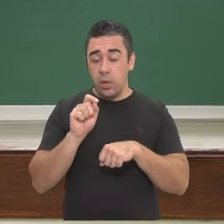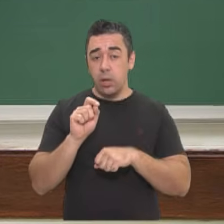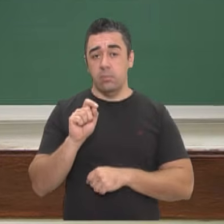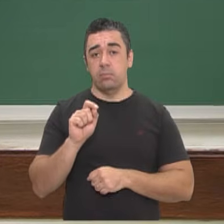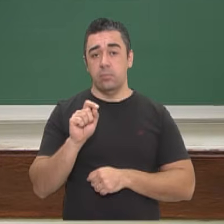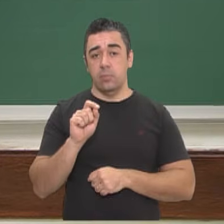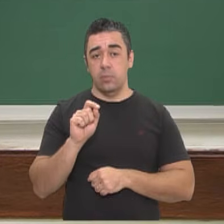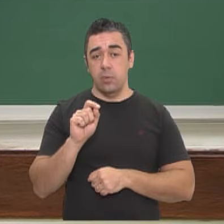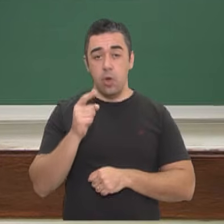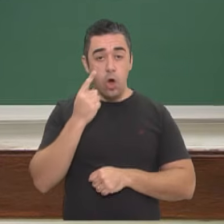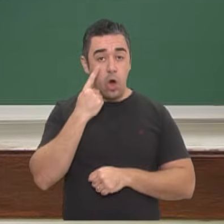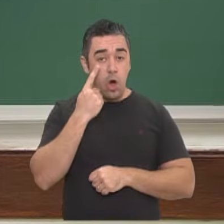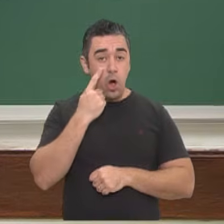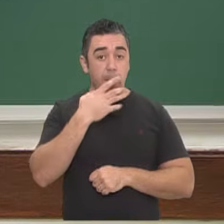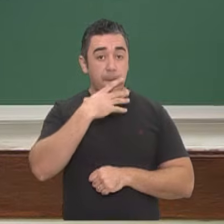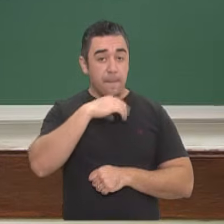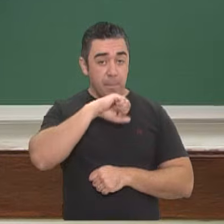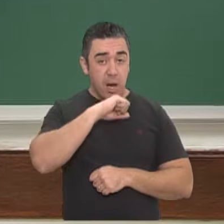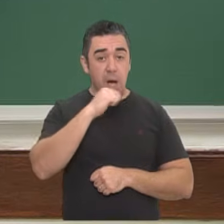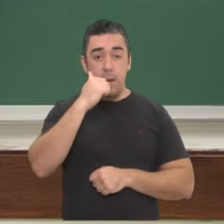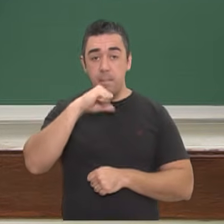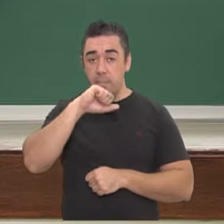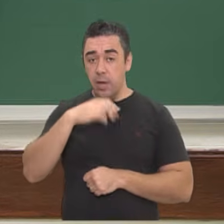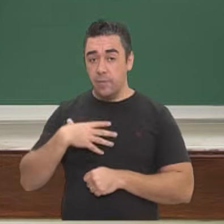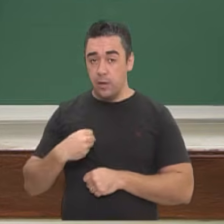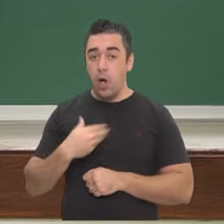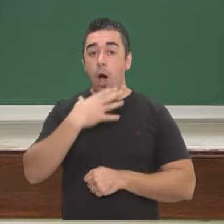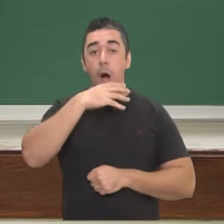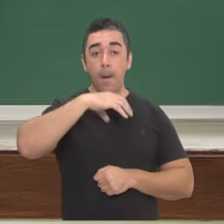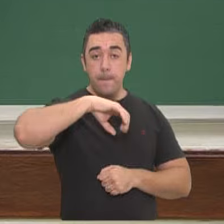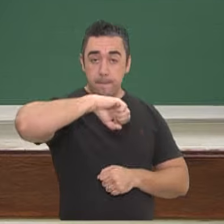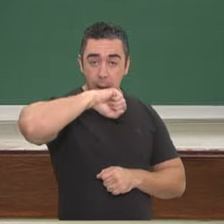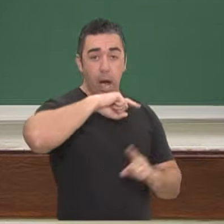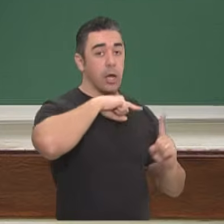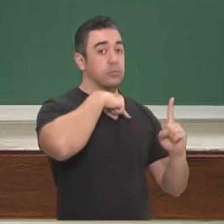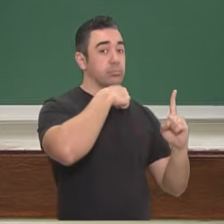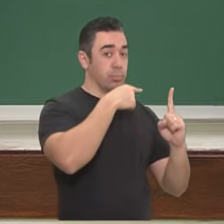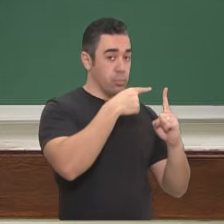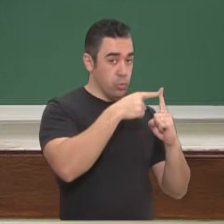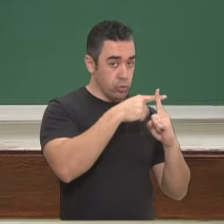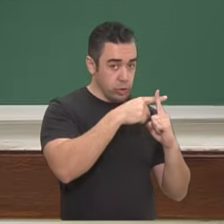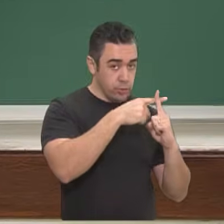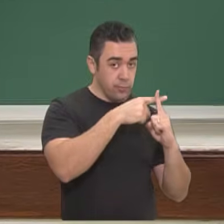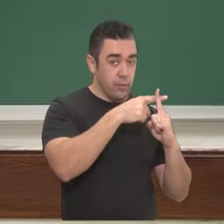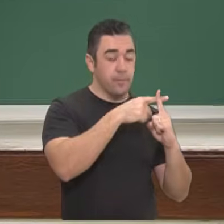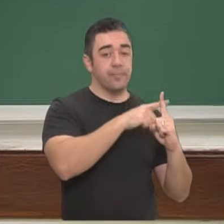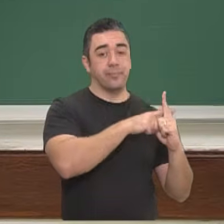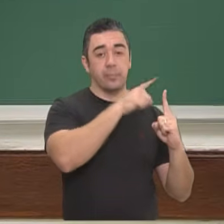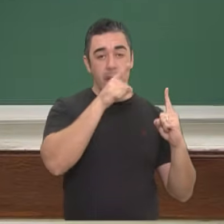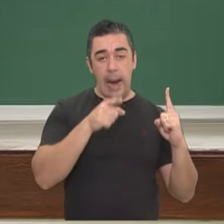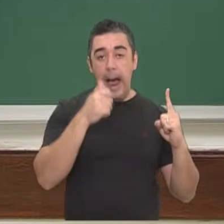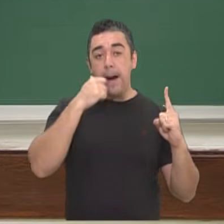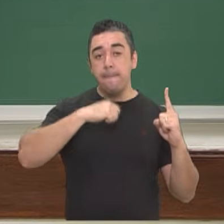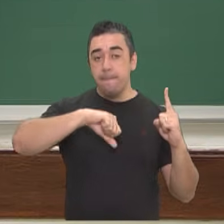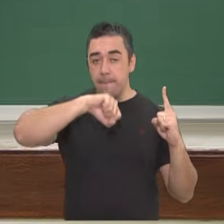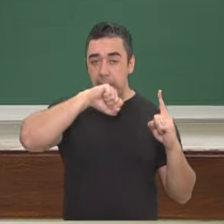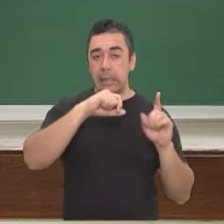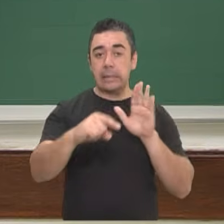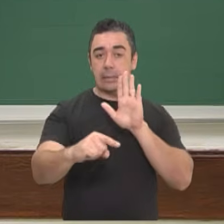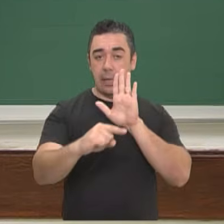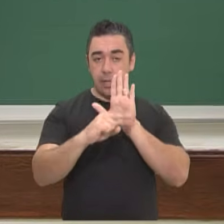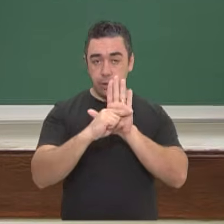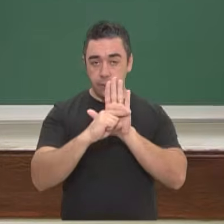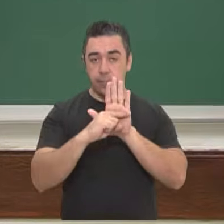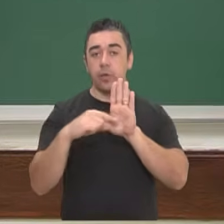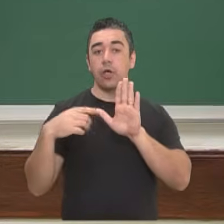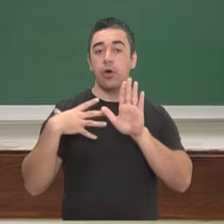que, vamos ver na ordem, pai, mãe e filho. O pai seja positivo, a mãe seja negativo e o filho